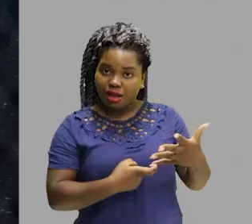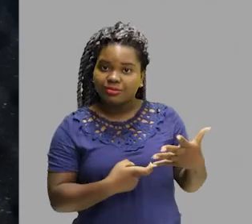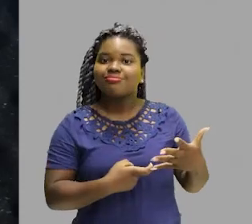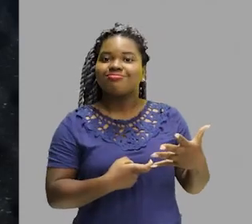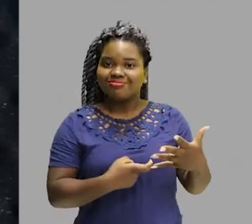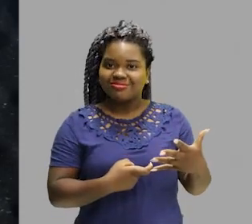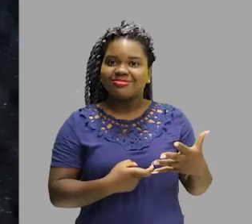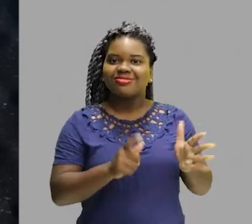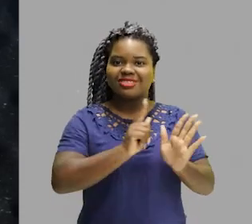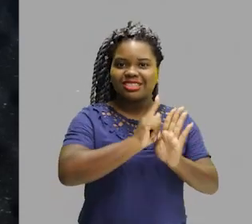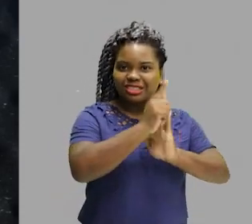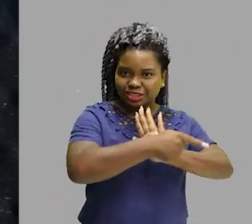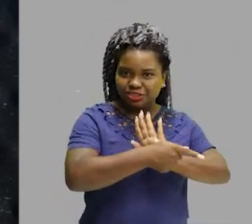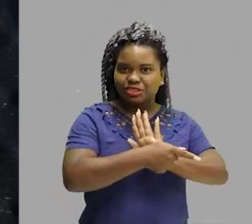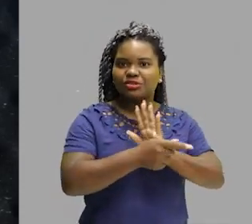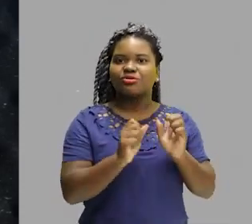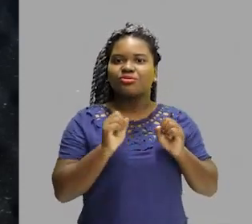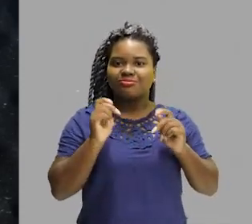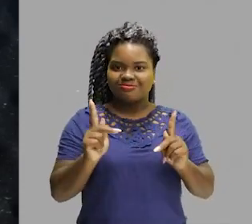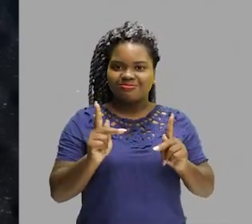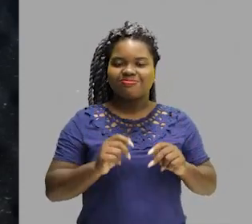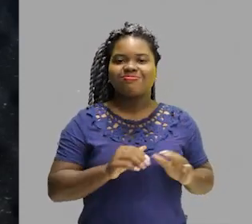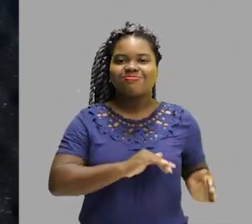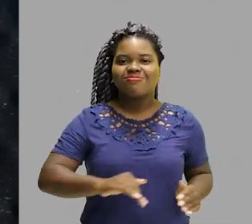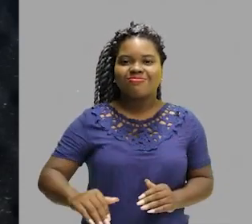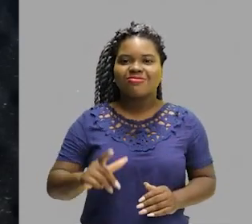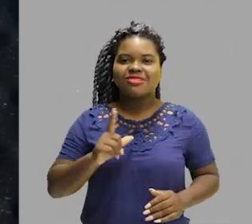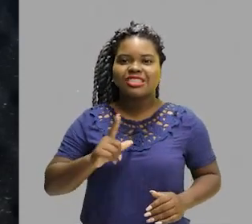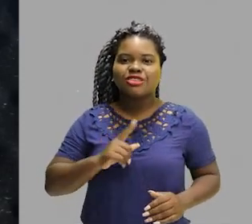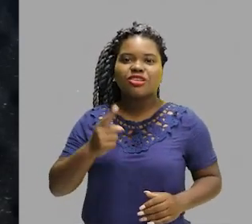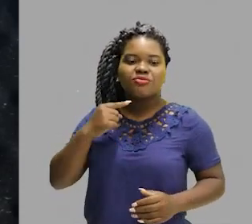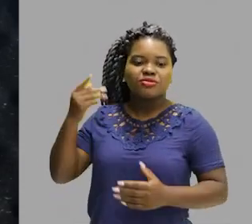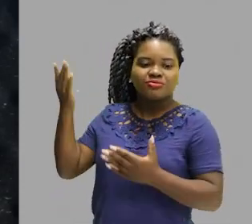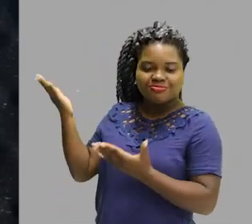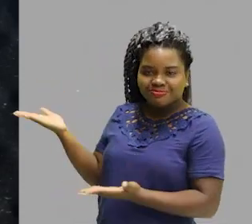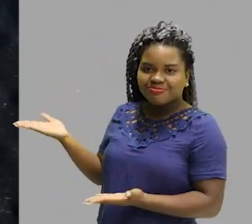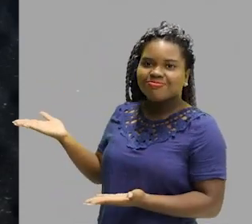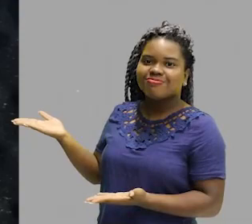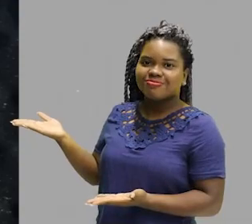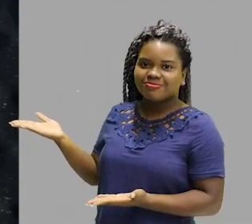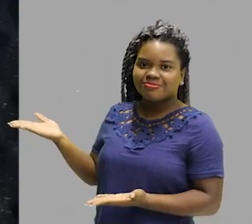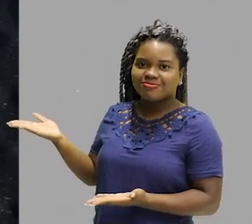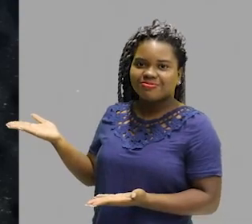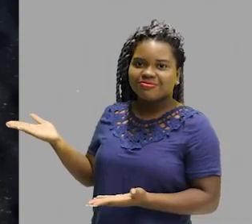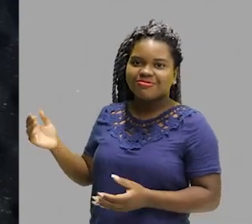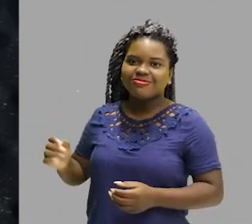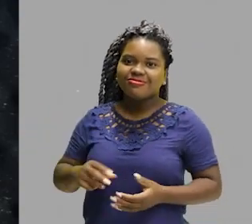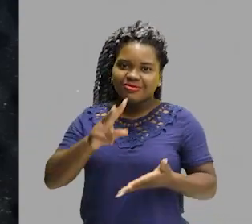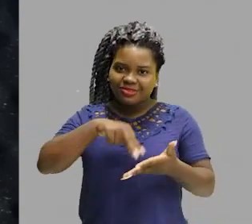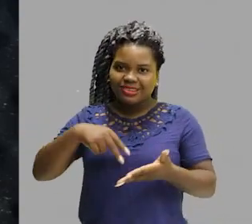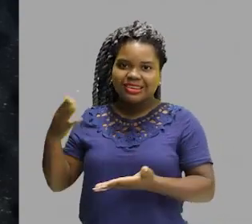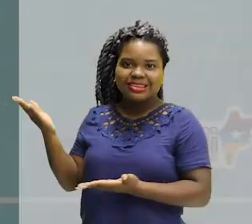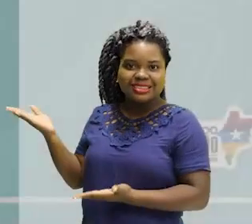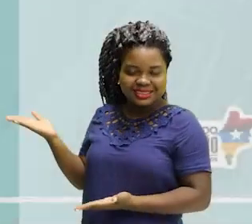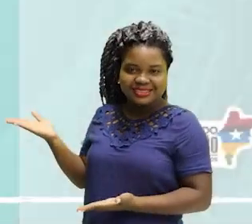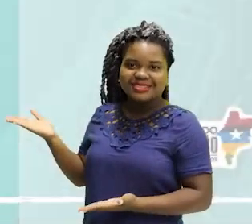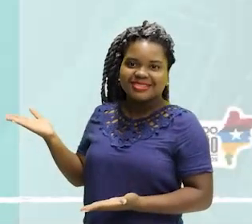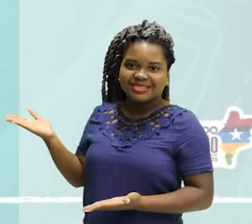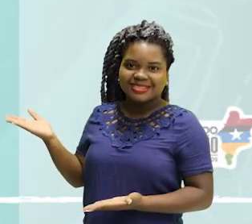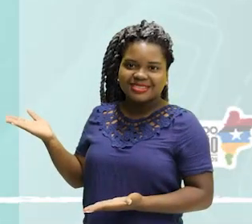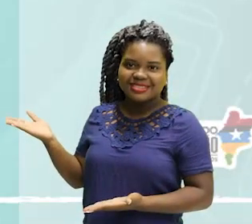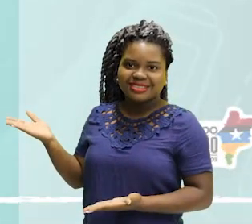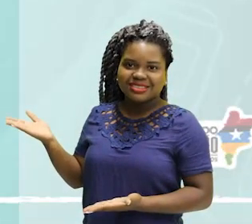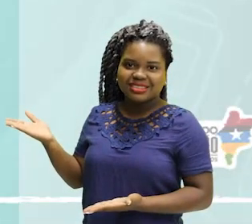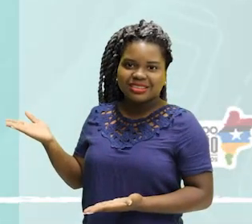Desse gênero do discurso, tá certo? Eu já falei disso aqui. Então, olha só. A poesia, gente, é uma